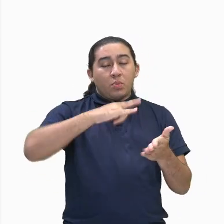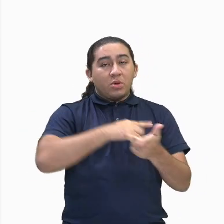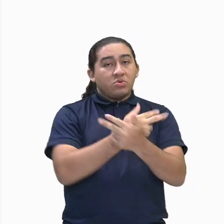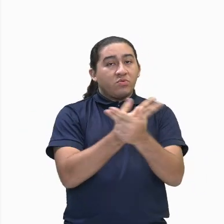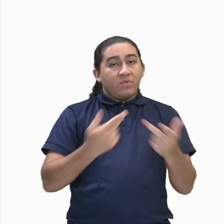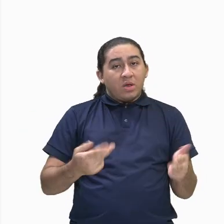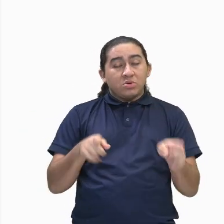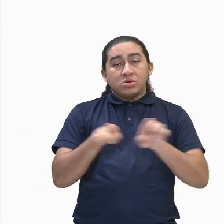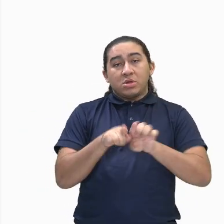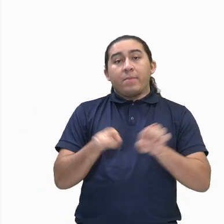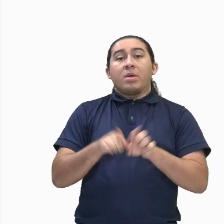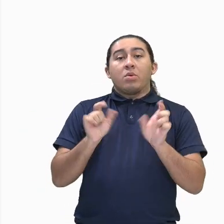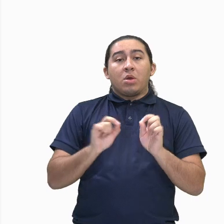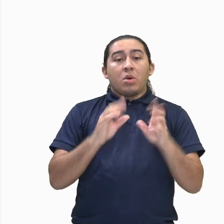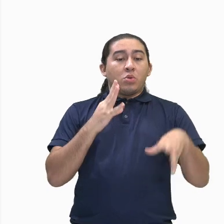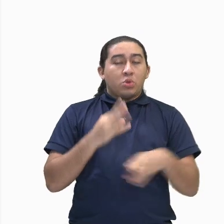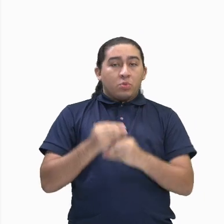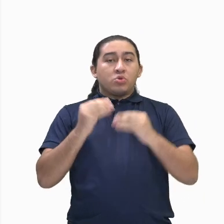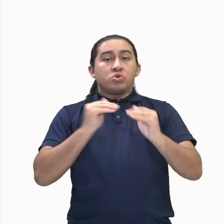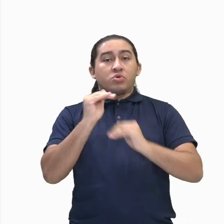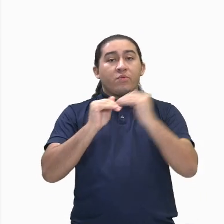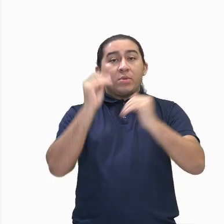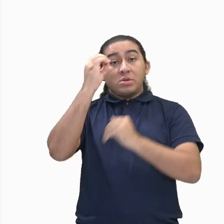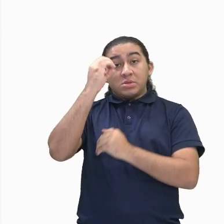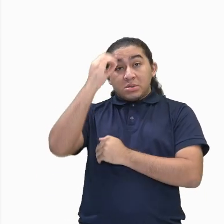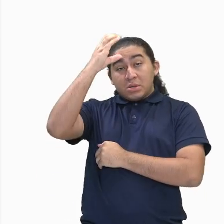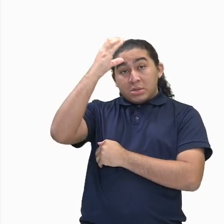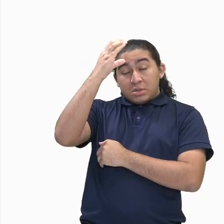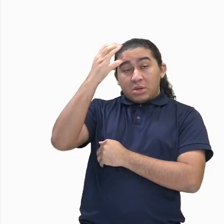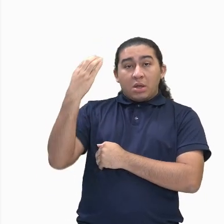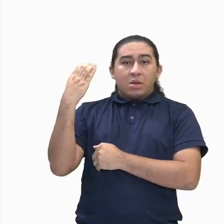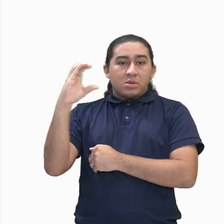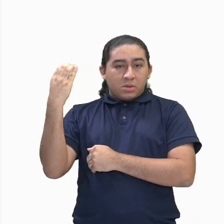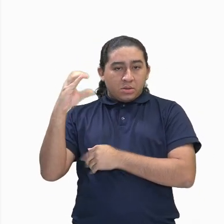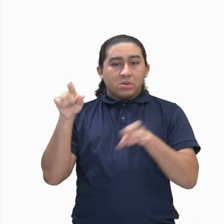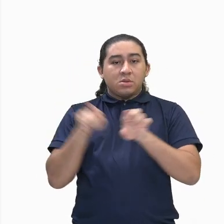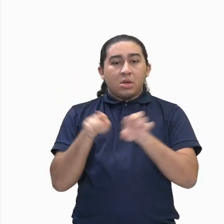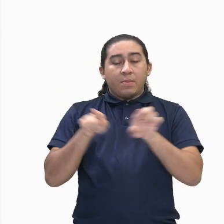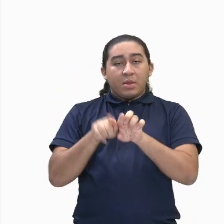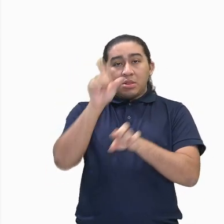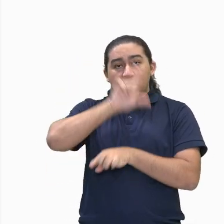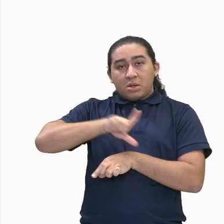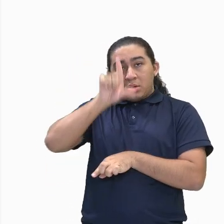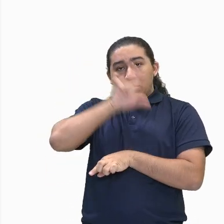contribuíram para o desenvolvimento da ciência, literatura e